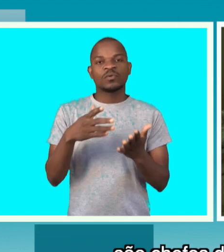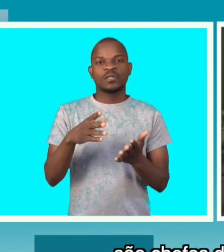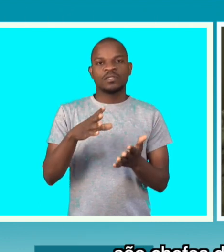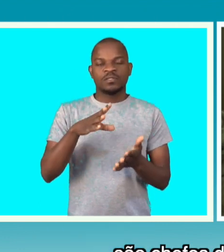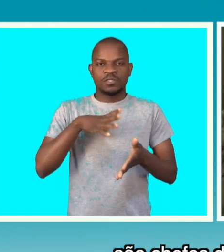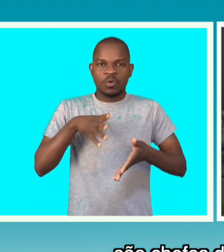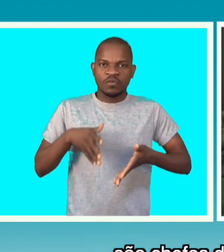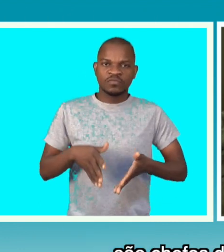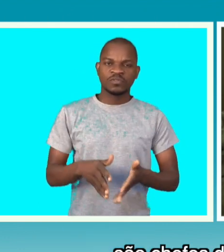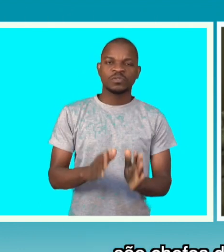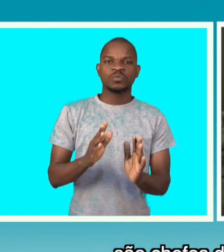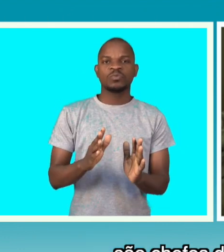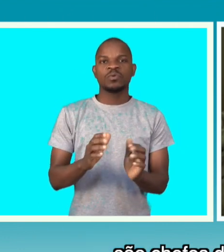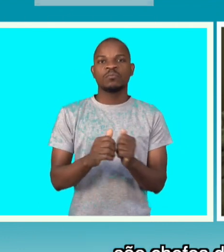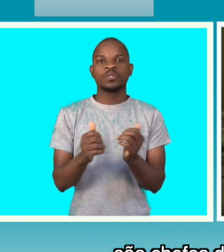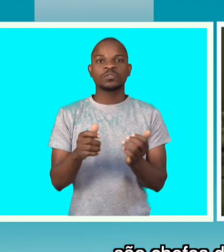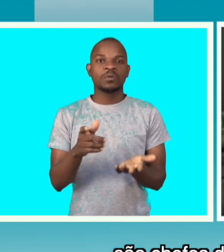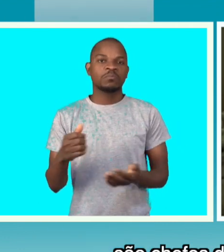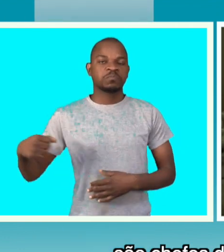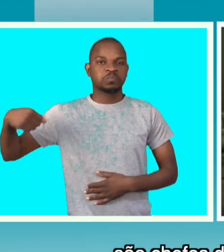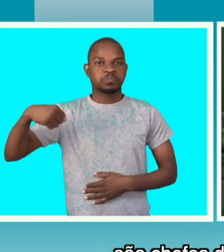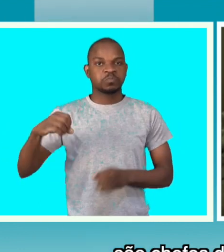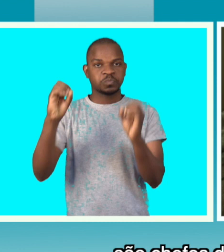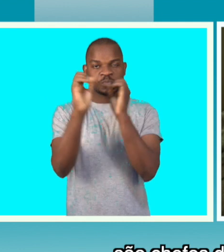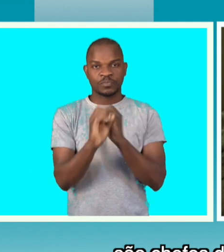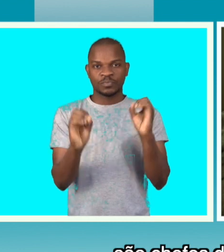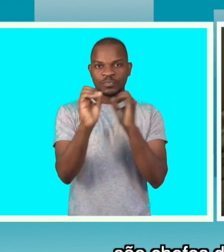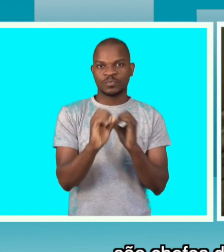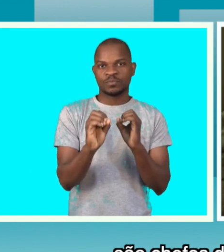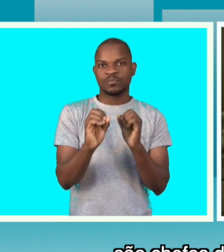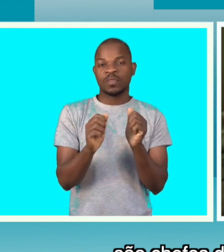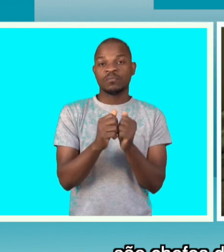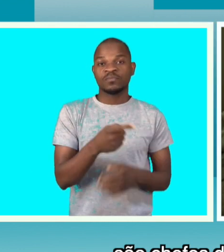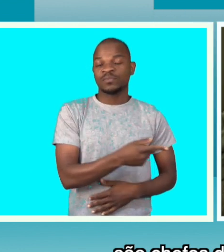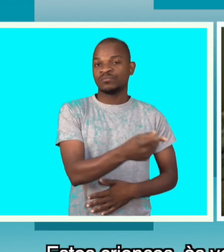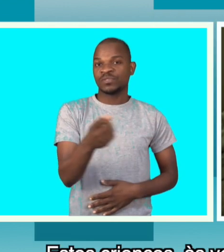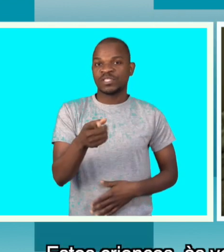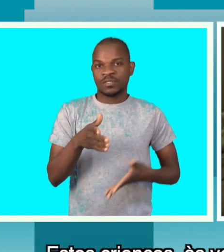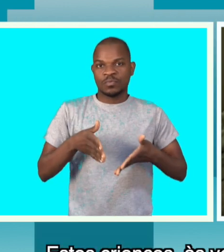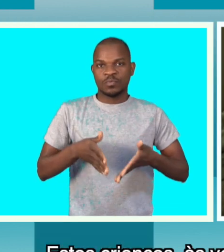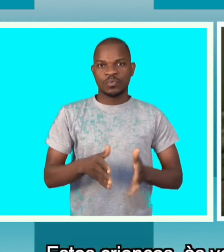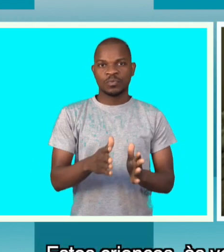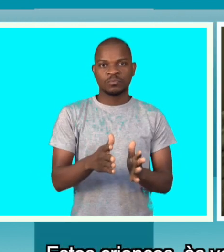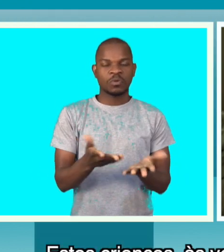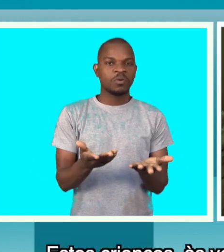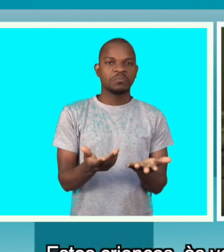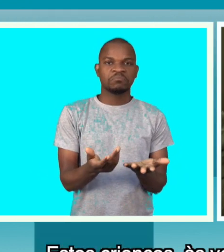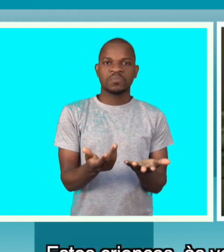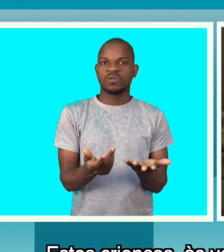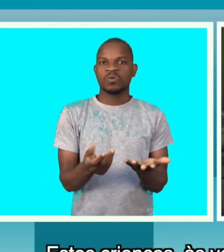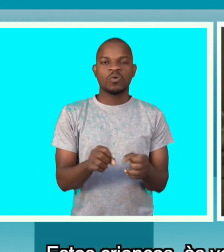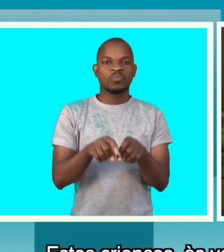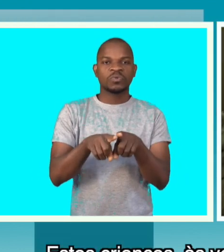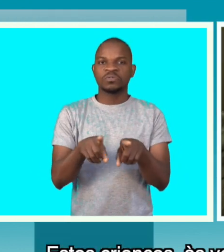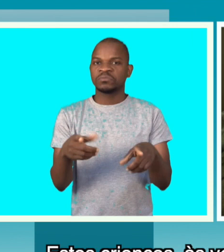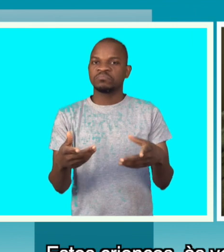chefes de família, são mães solteiras, mas têm crianças. Estas crianças às vezes